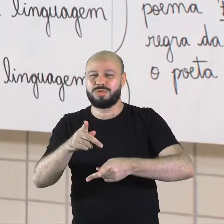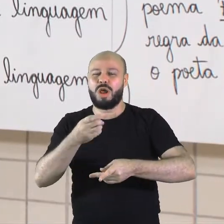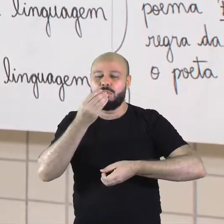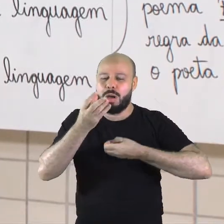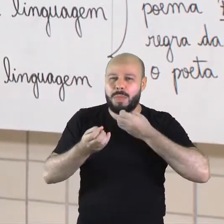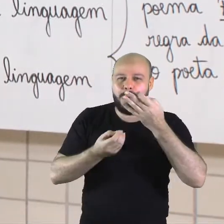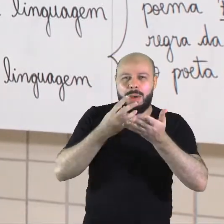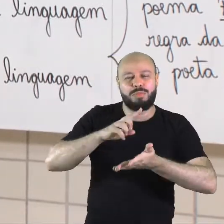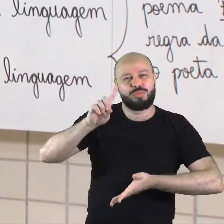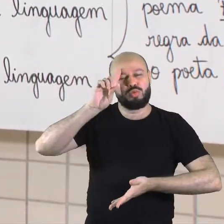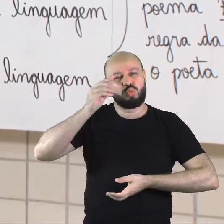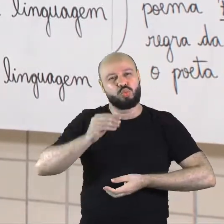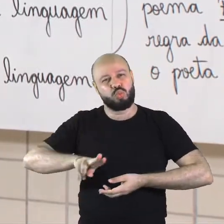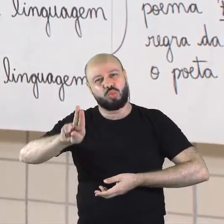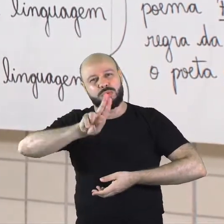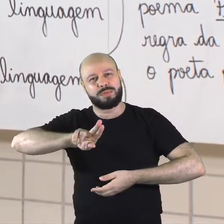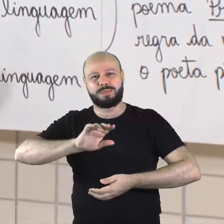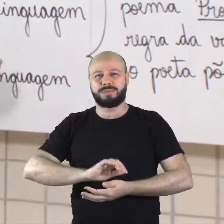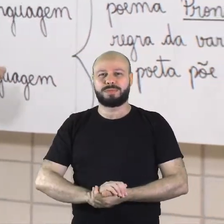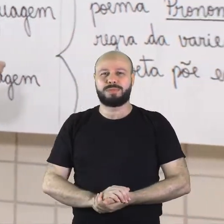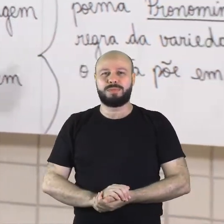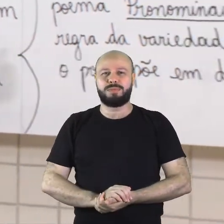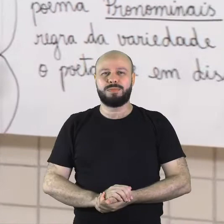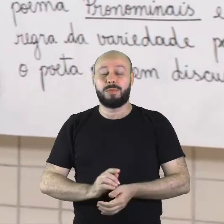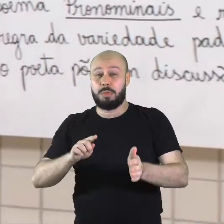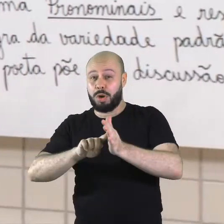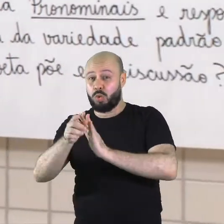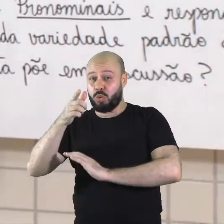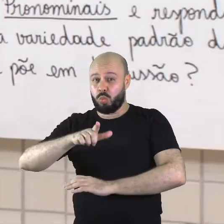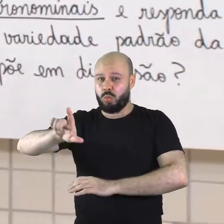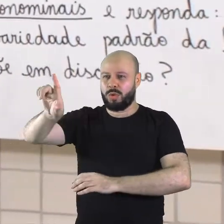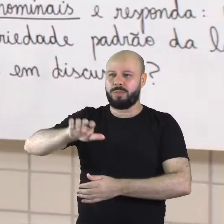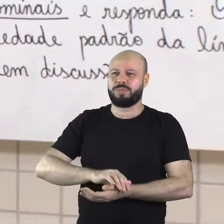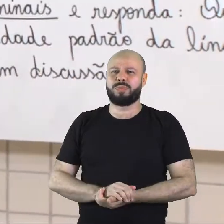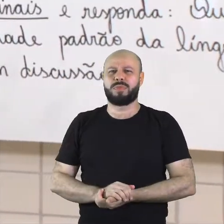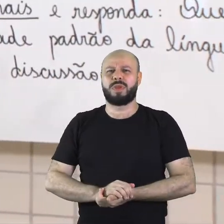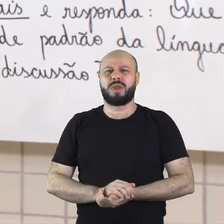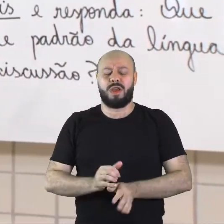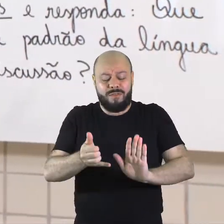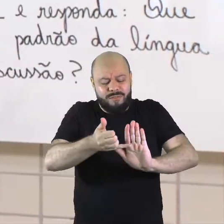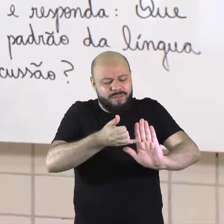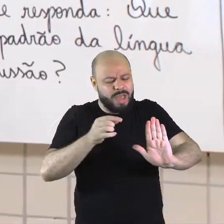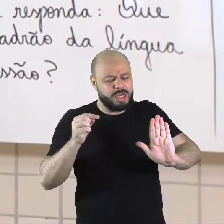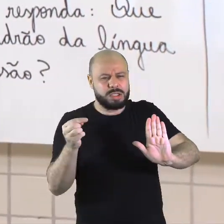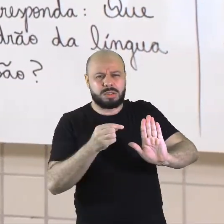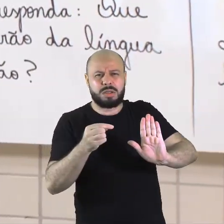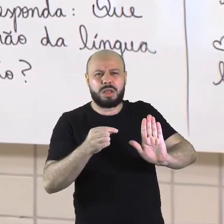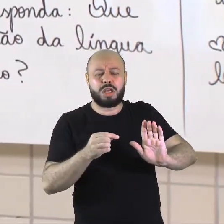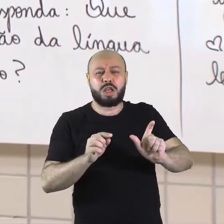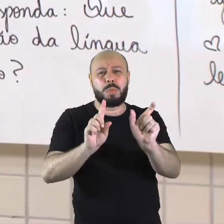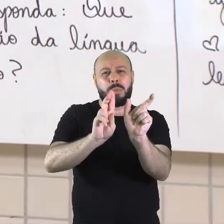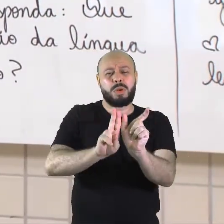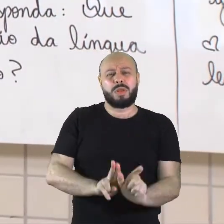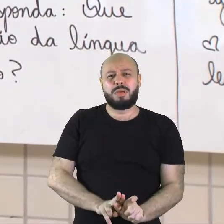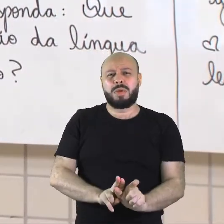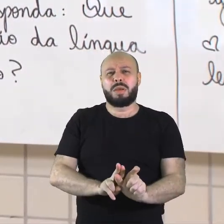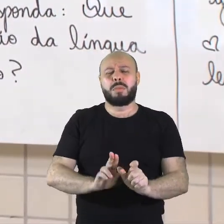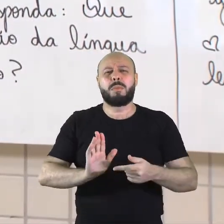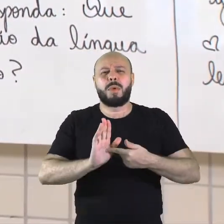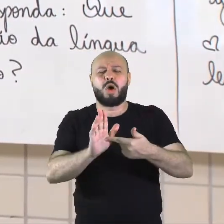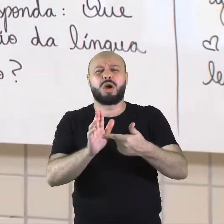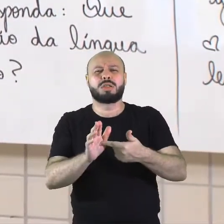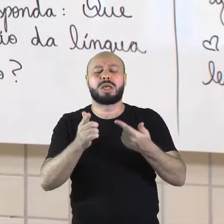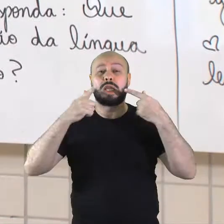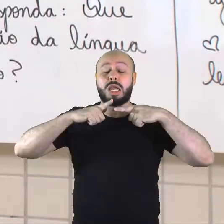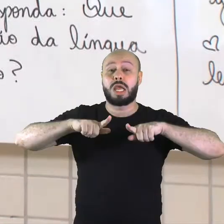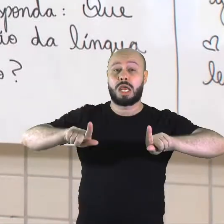frase. A outra questão, que verso no poema pronominais representa a gramática